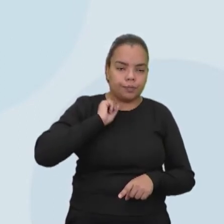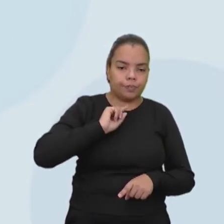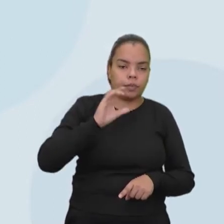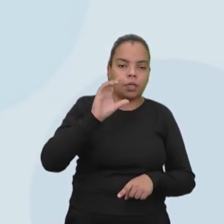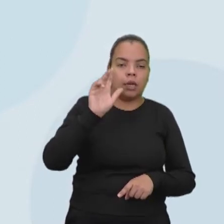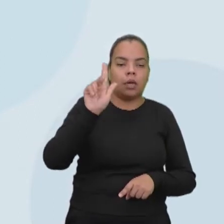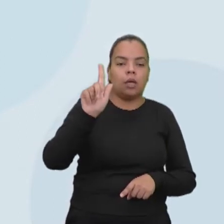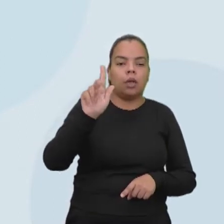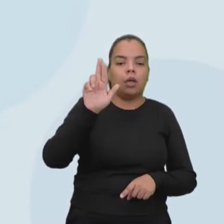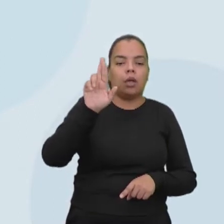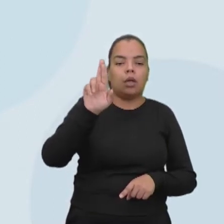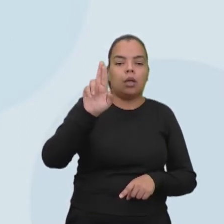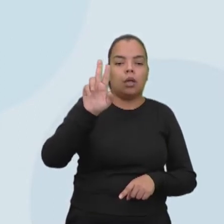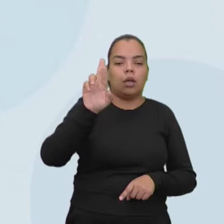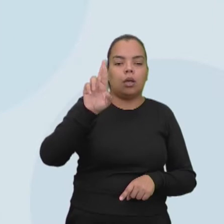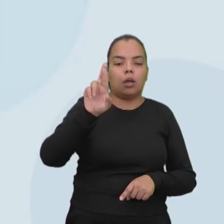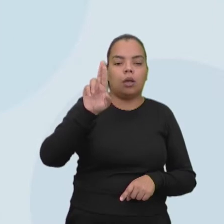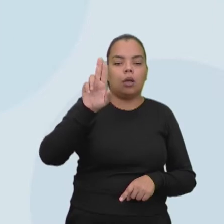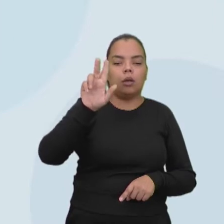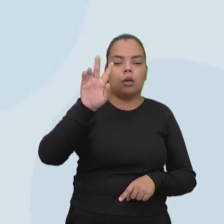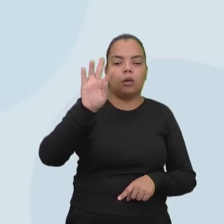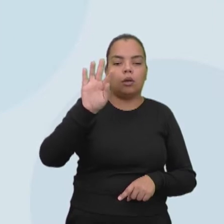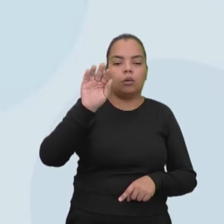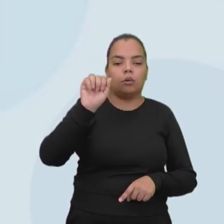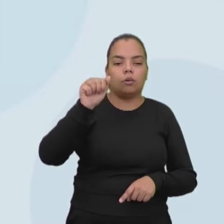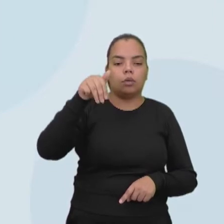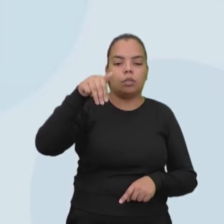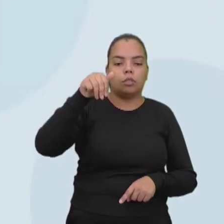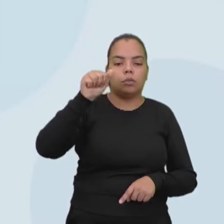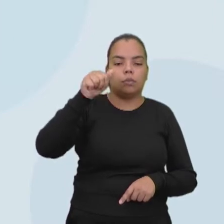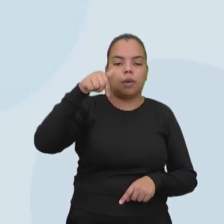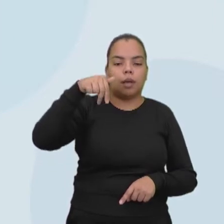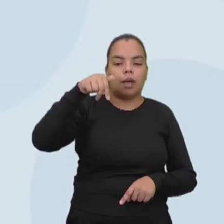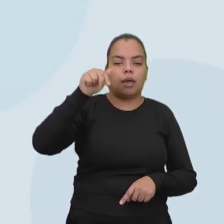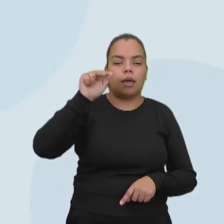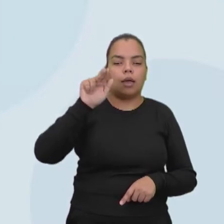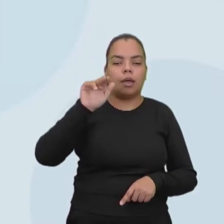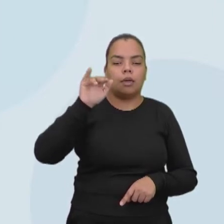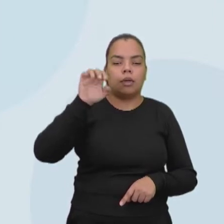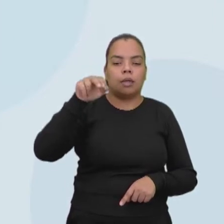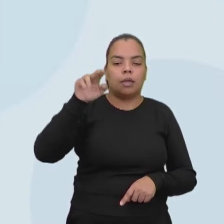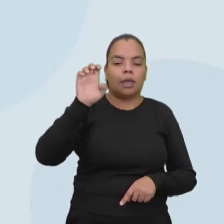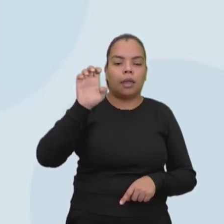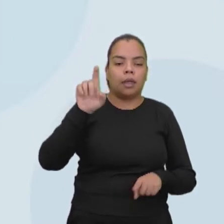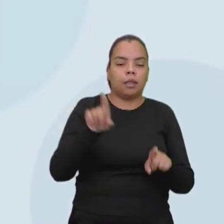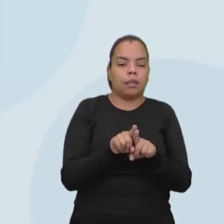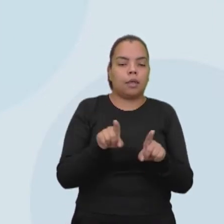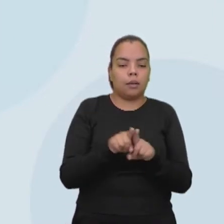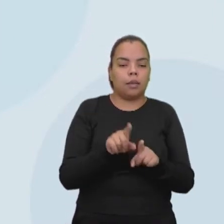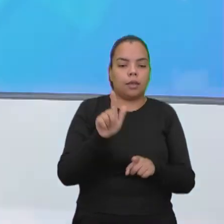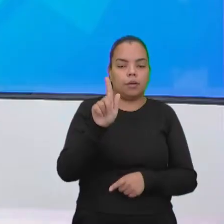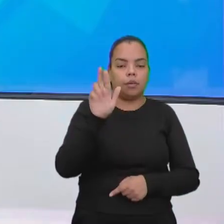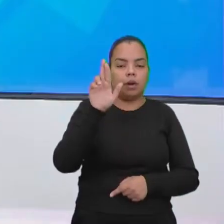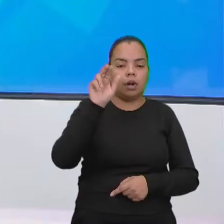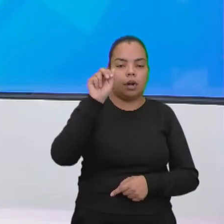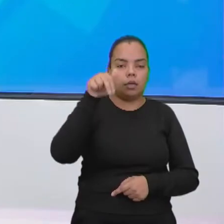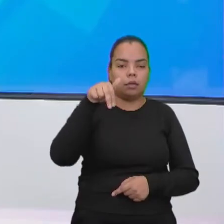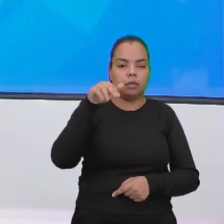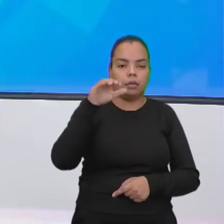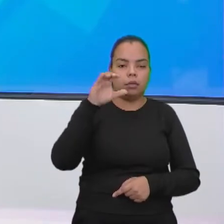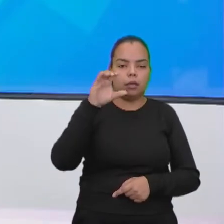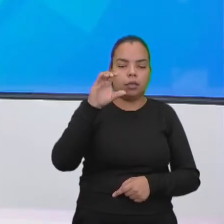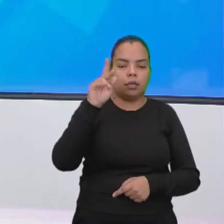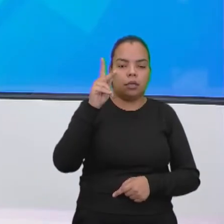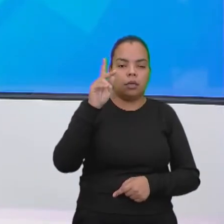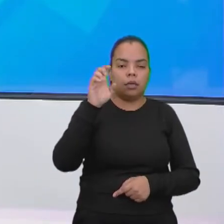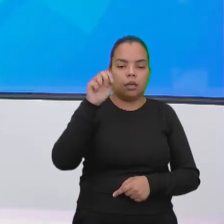aí é o famoso Grand Canyon, no Colorado, aí, Estados Unidos. Então, a gente tem aí diversos exemplos